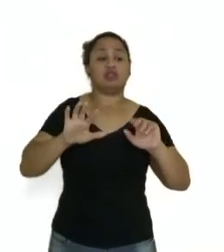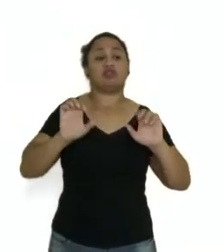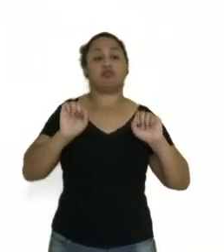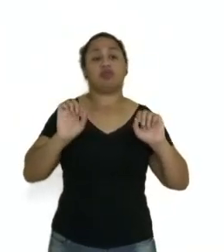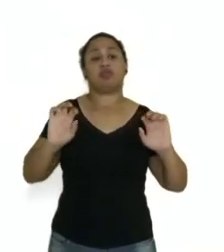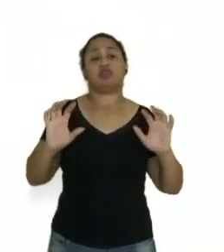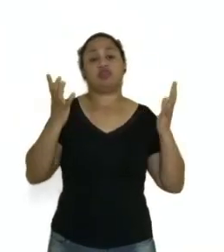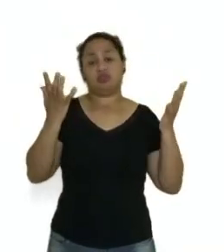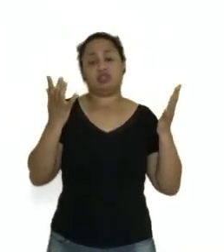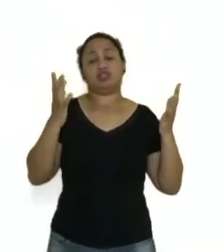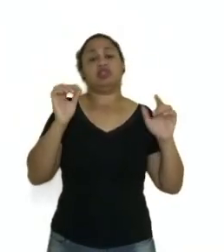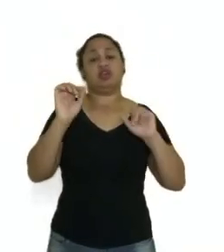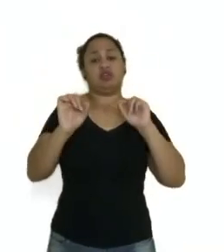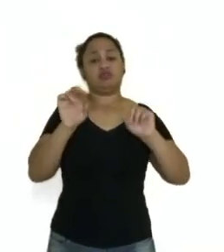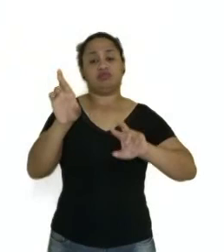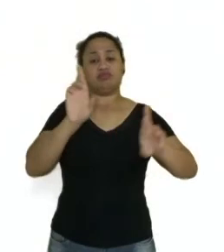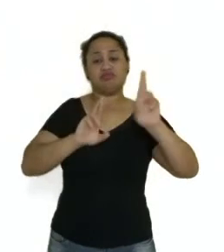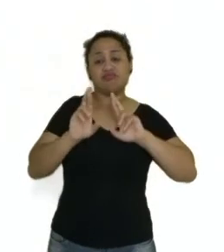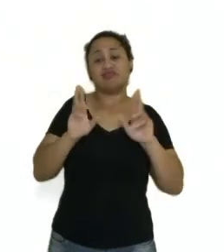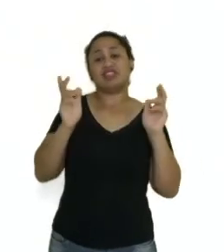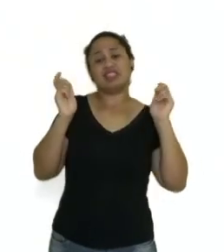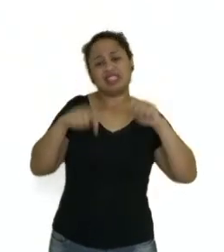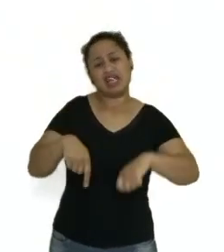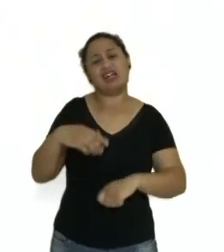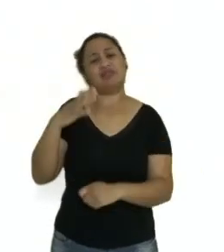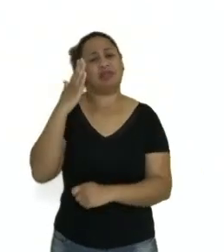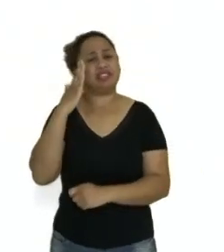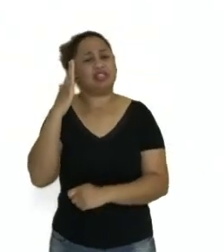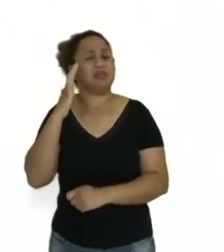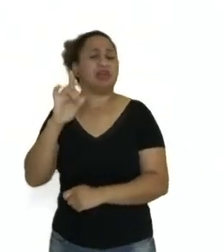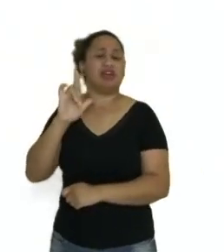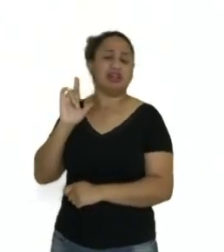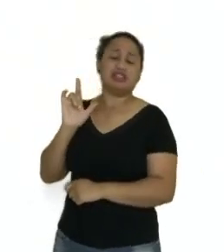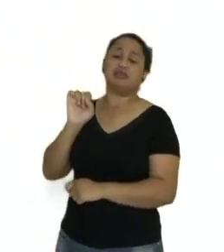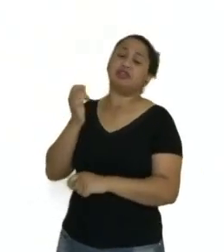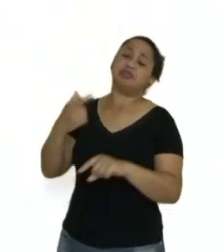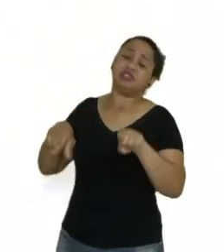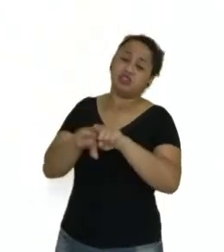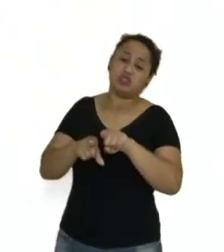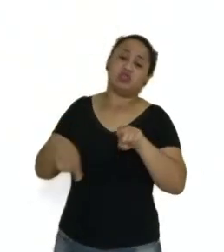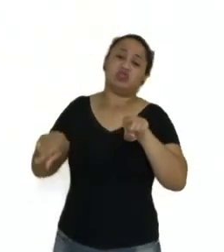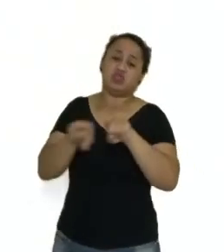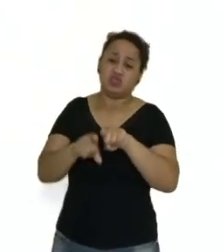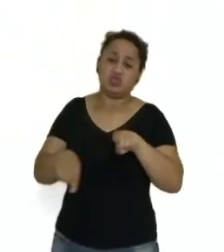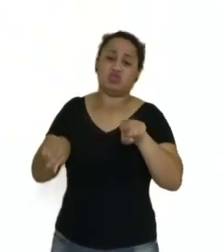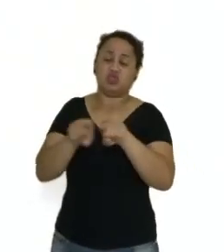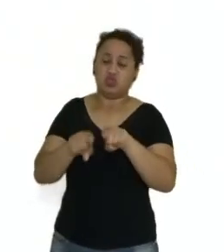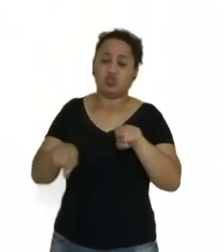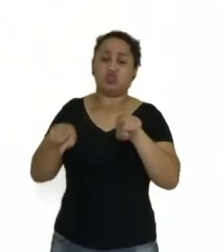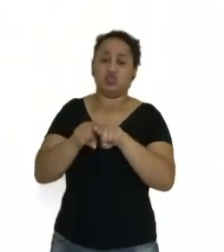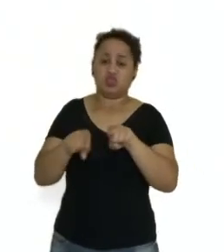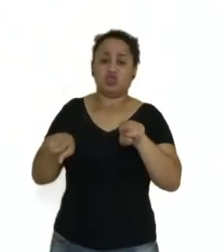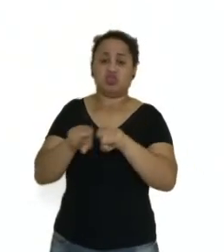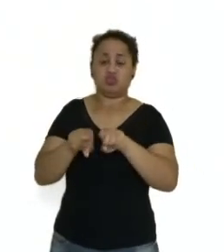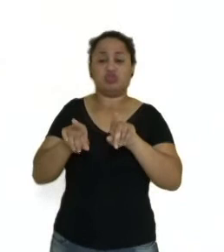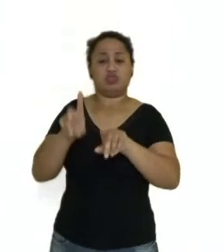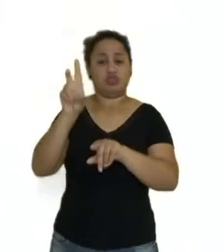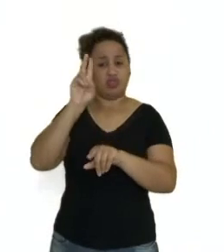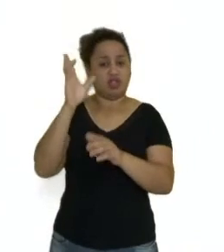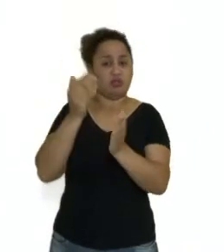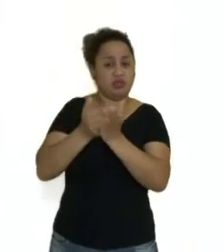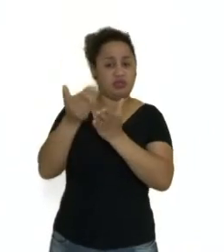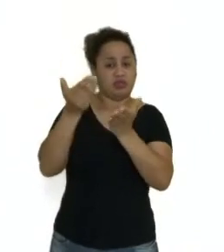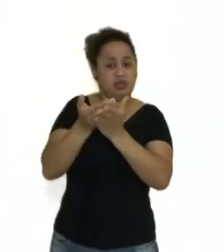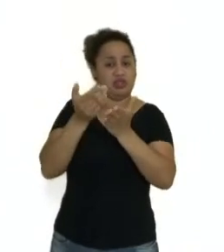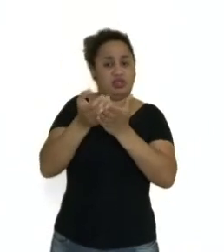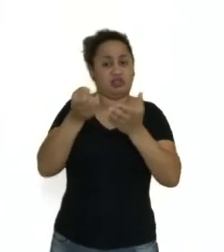seja, cujo resultado ele é previsível, mesmo quando repetidas vezes sobre as mesmas condições. Lembra lá no início da aula,